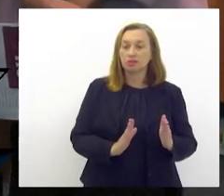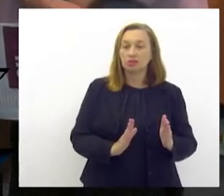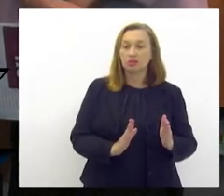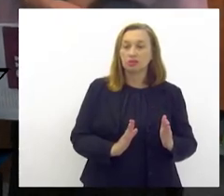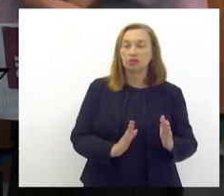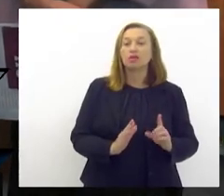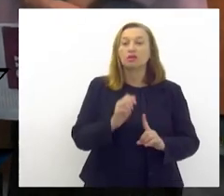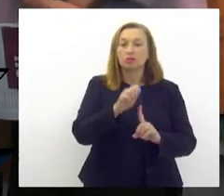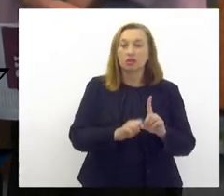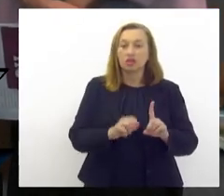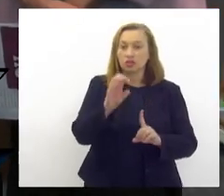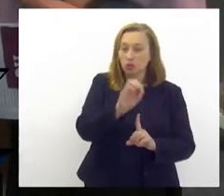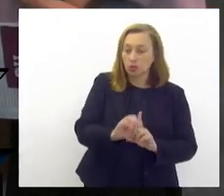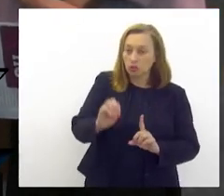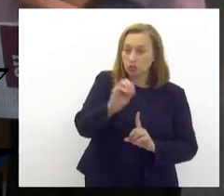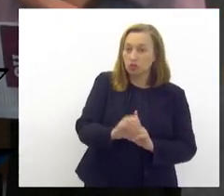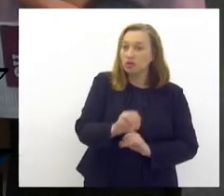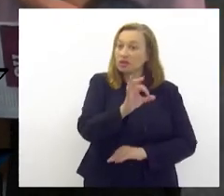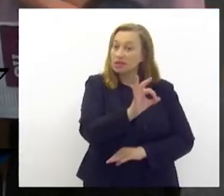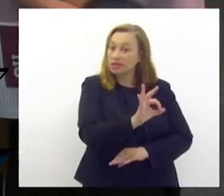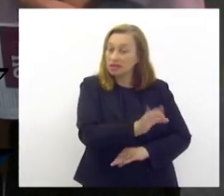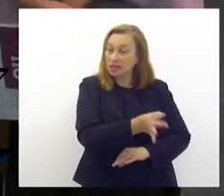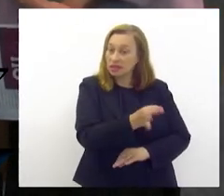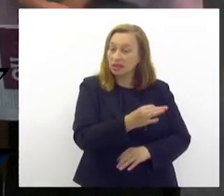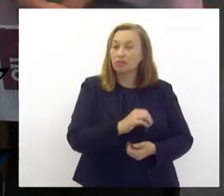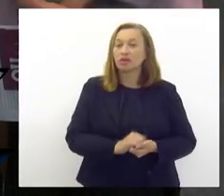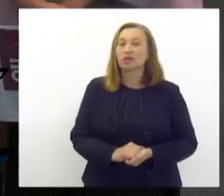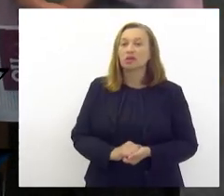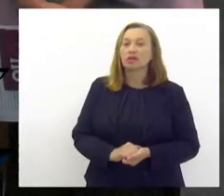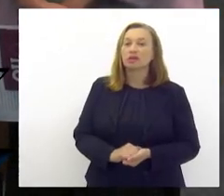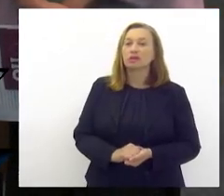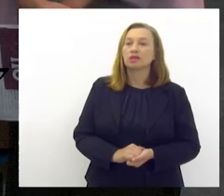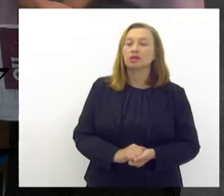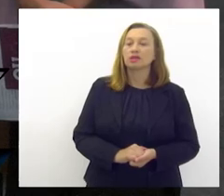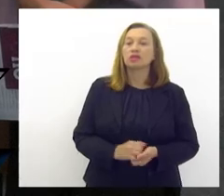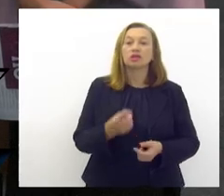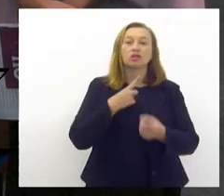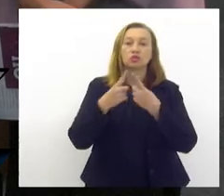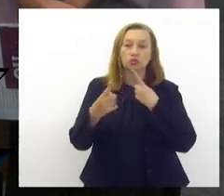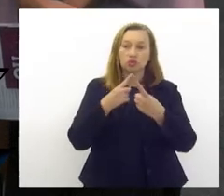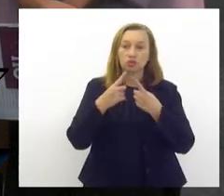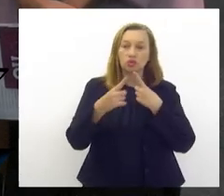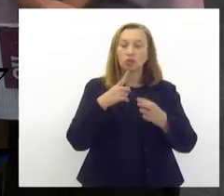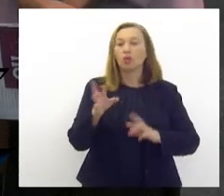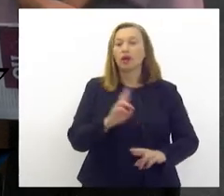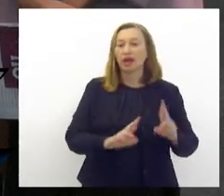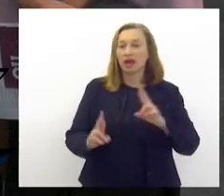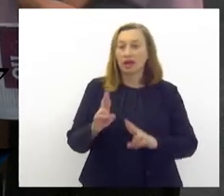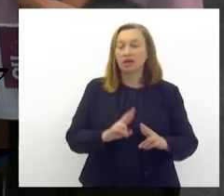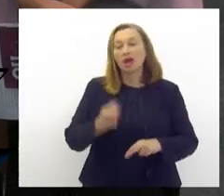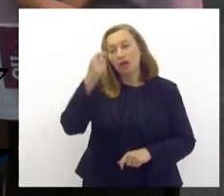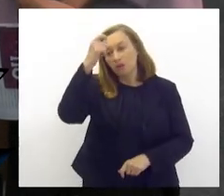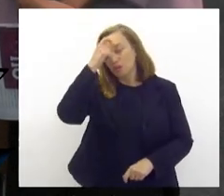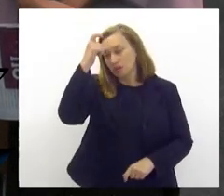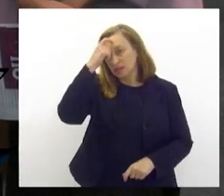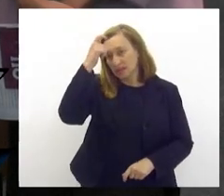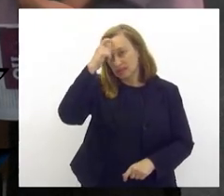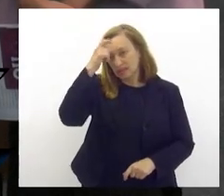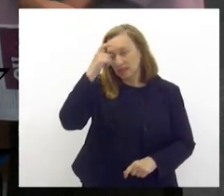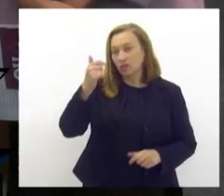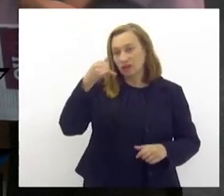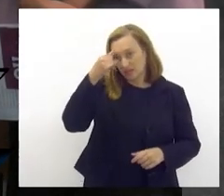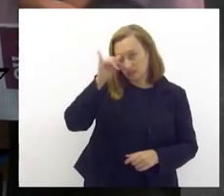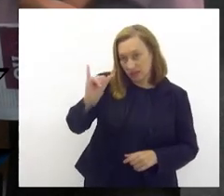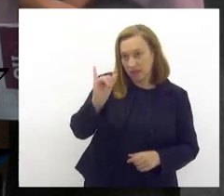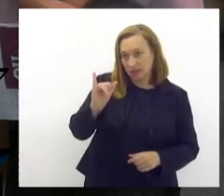durante o mês de outubro, justamente trazendo esse debate com relação à conscientização,